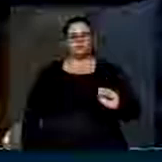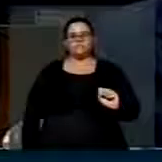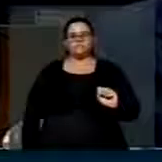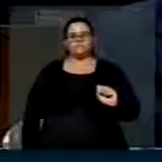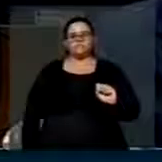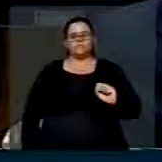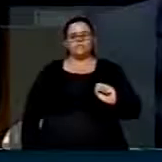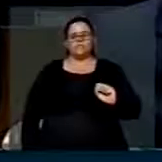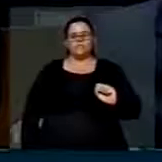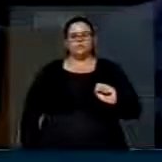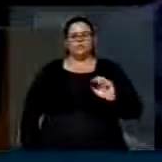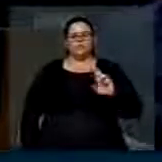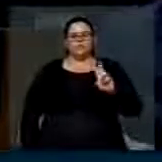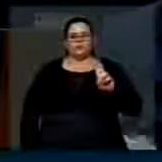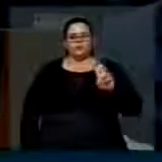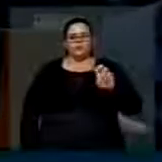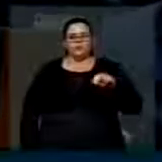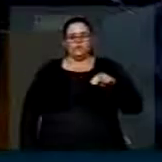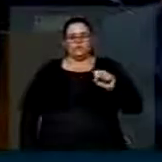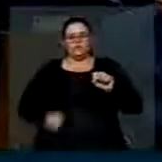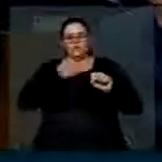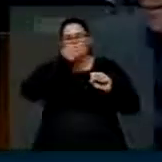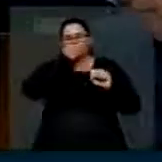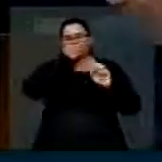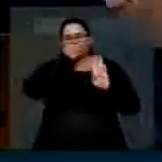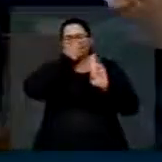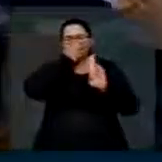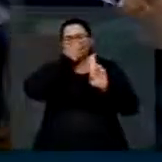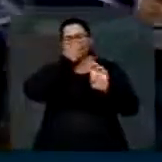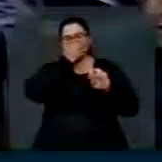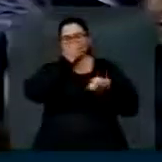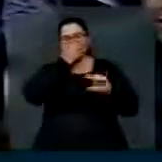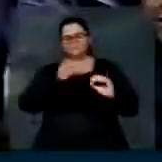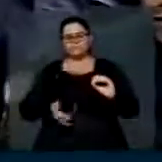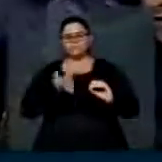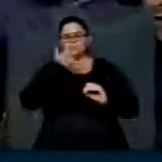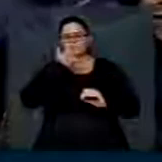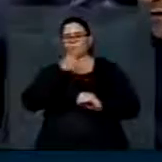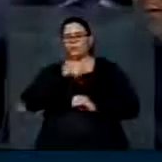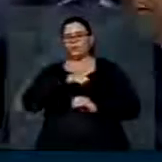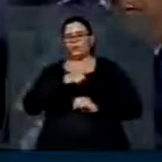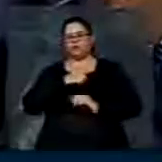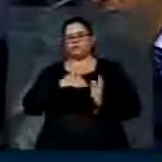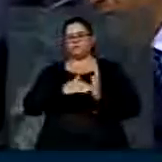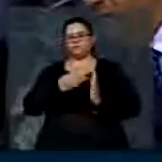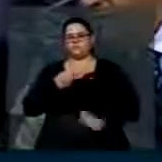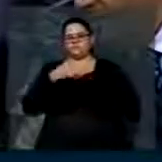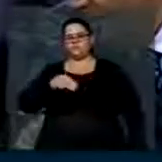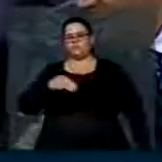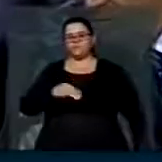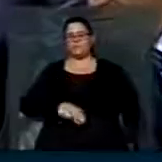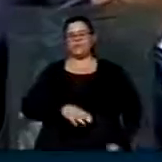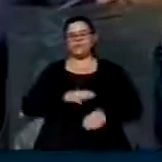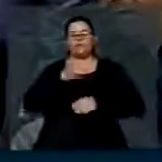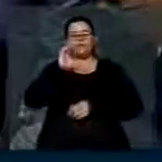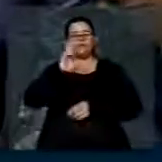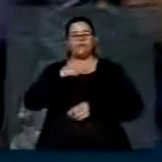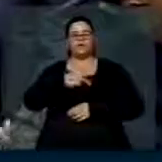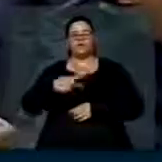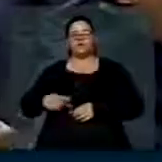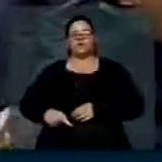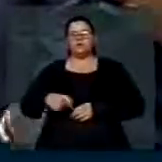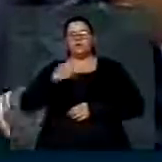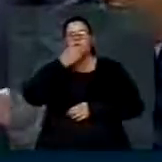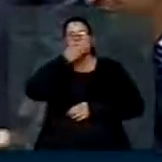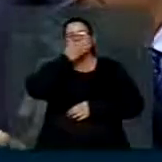O ilustre líder Rubens Bueno. Sua Excelência dispõe de 3 minutos na tribuna. Senhor presidente, senhoras e